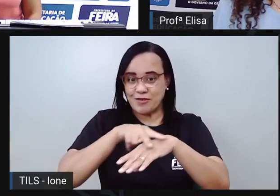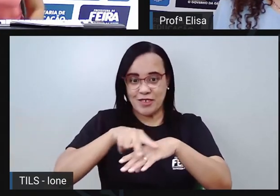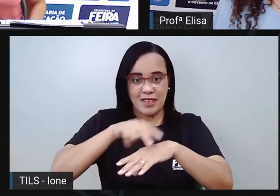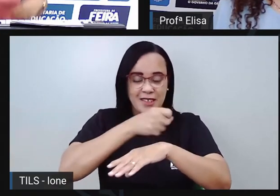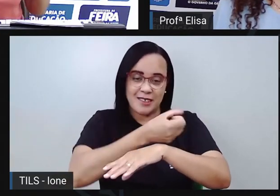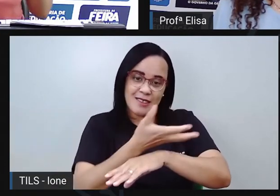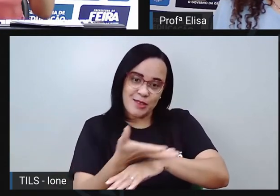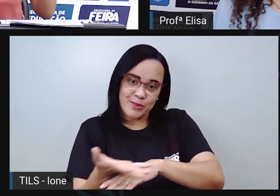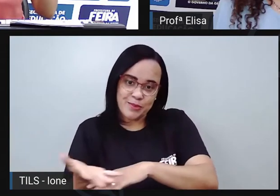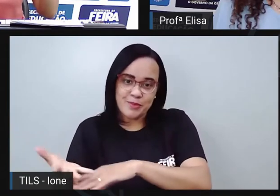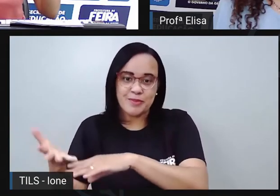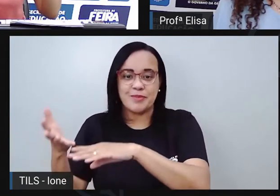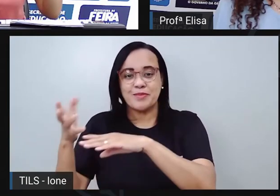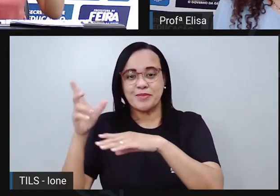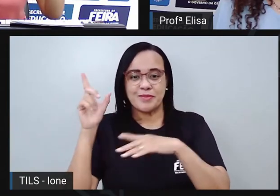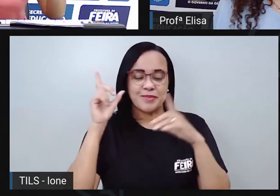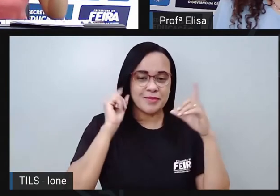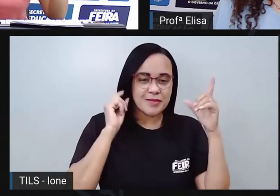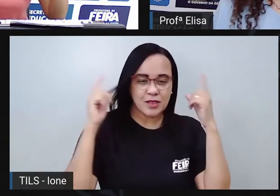gente ouvir